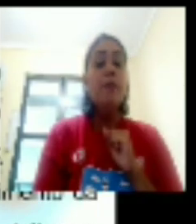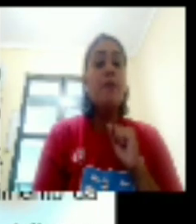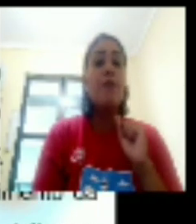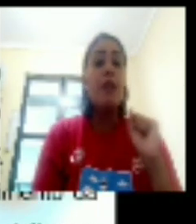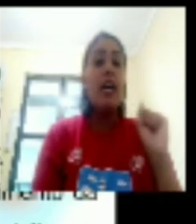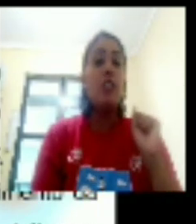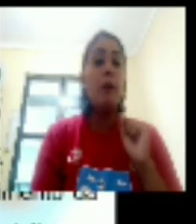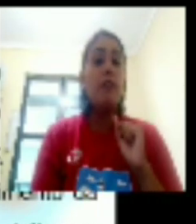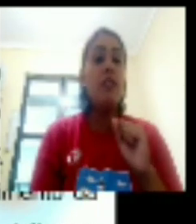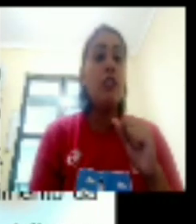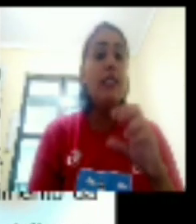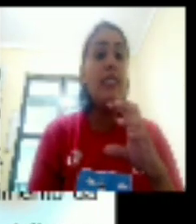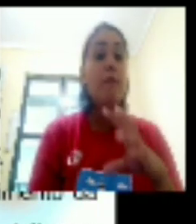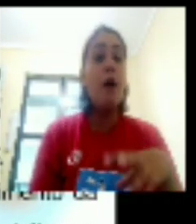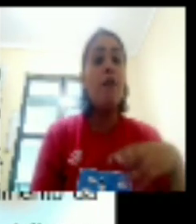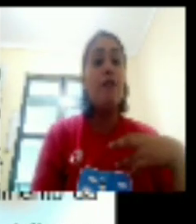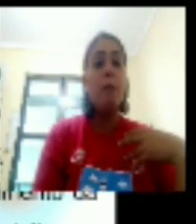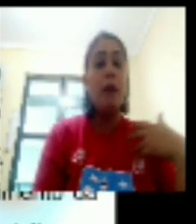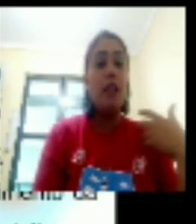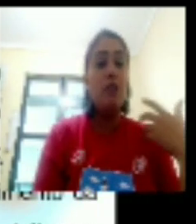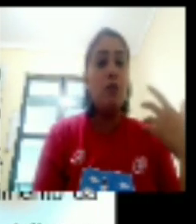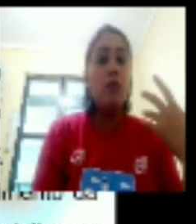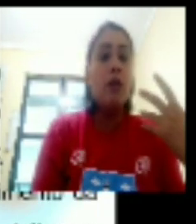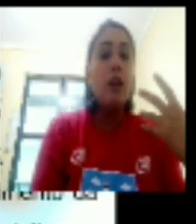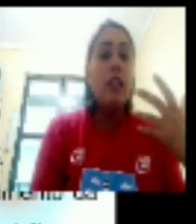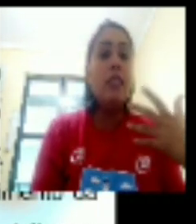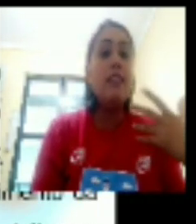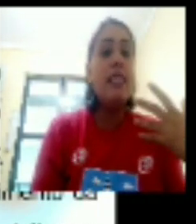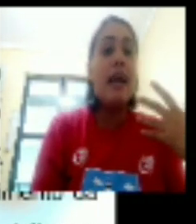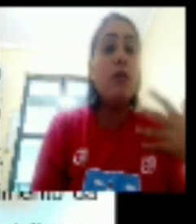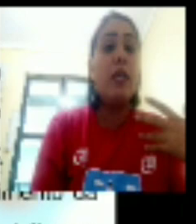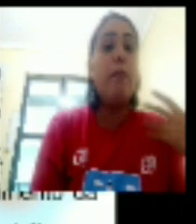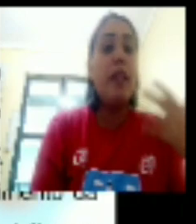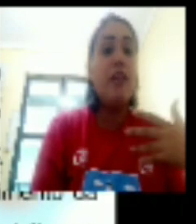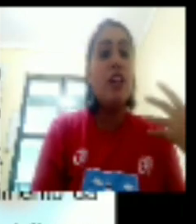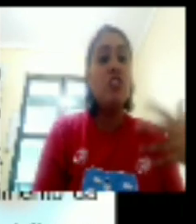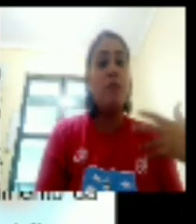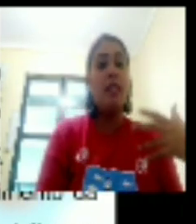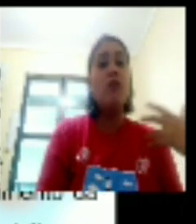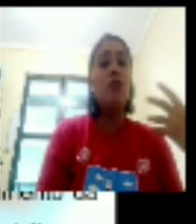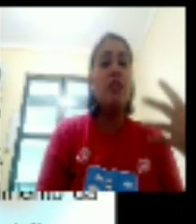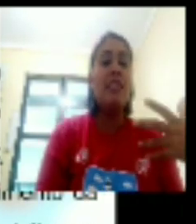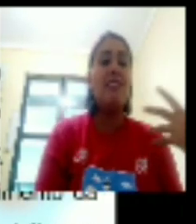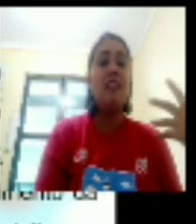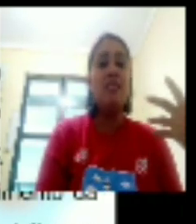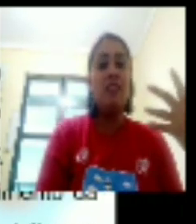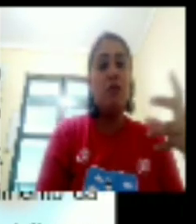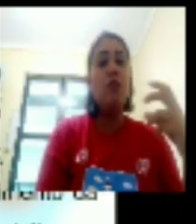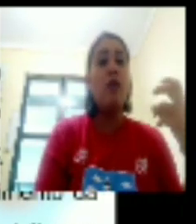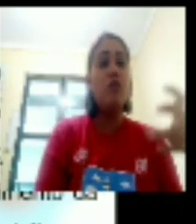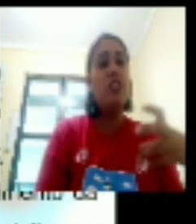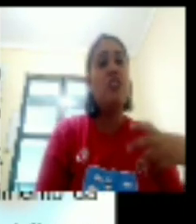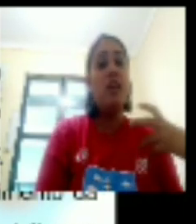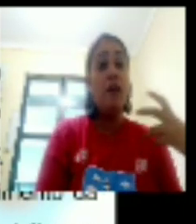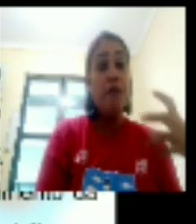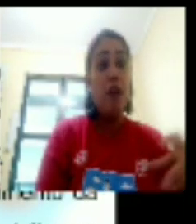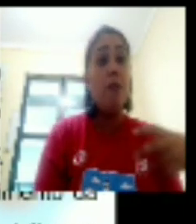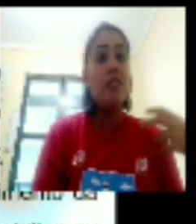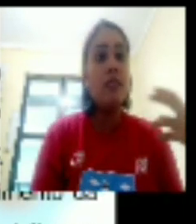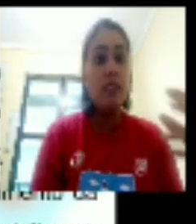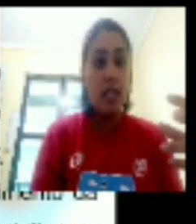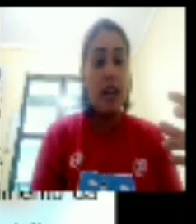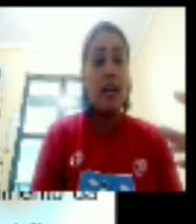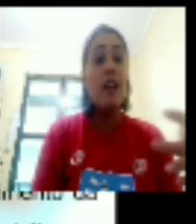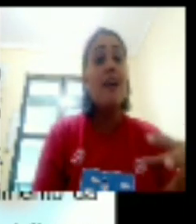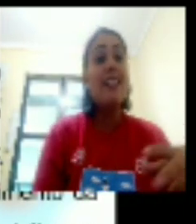direitinho. As proposições desse movimento, iniciado em pleno regime autoritário da ditadura, ou seja, essa